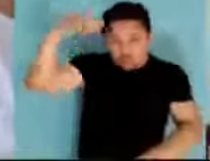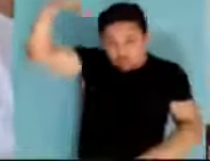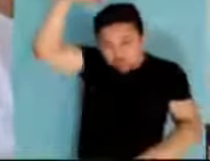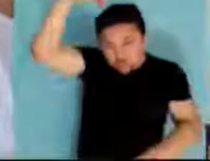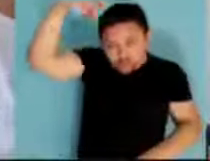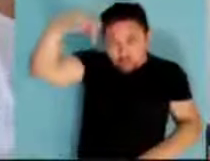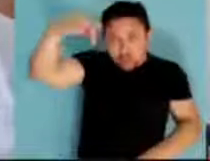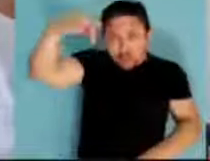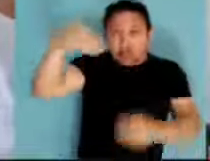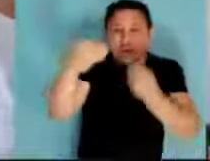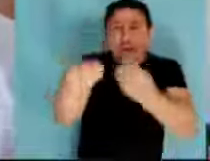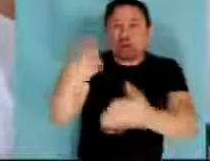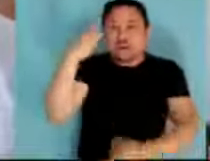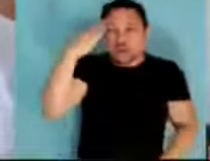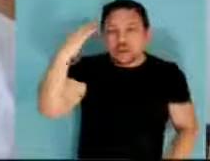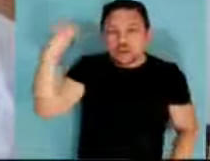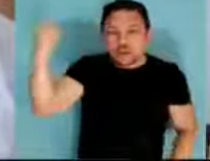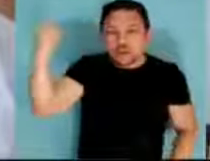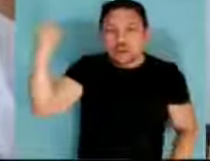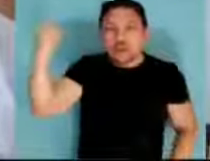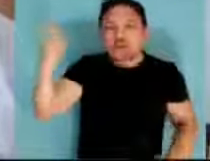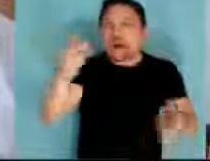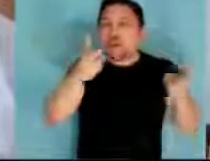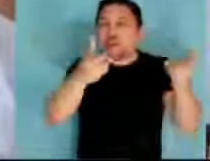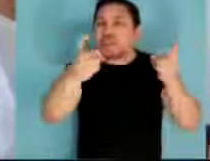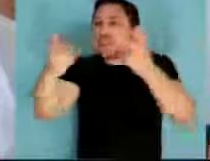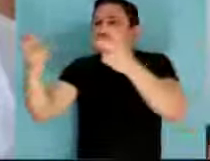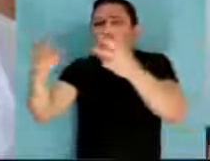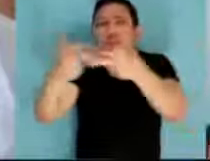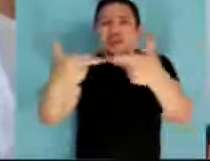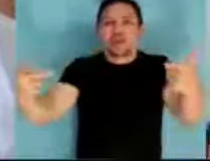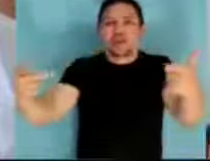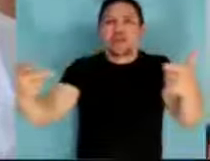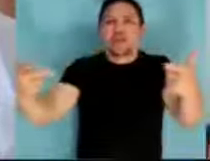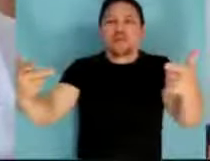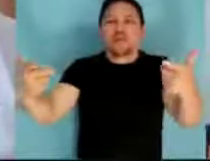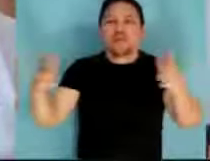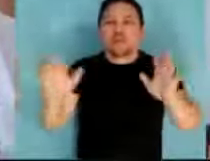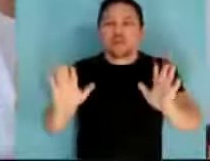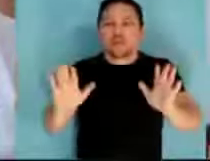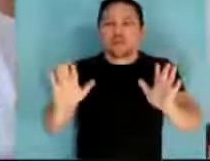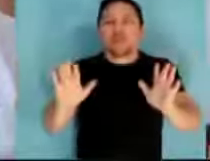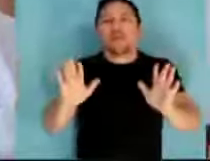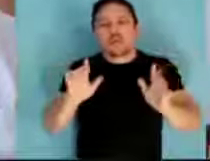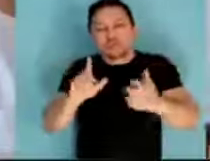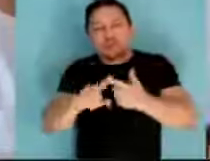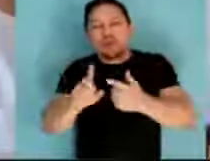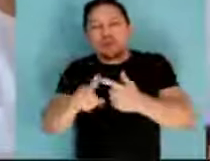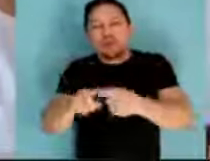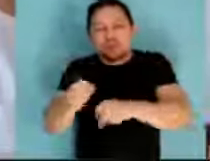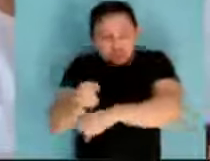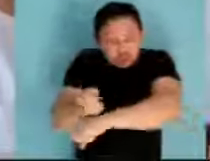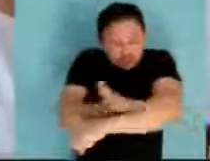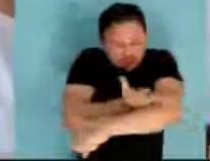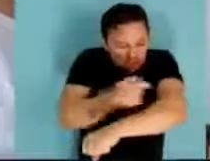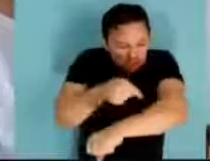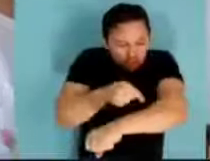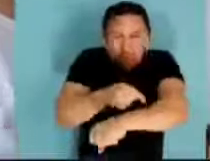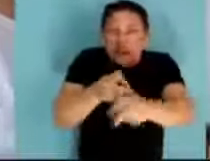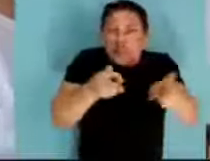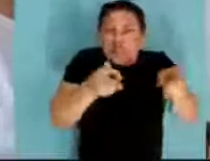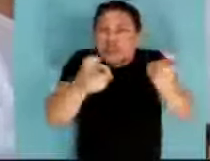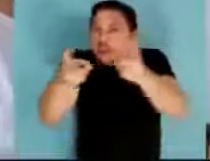dom do seu Espírito, sabedoria de poder entender bem as coisas, sensibilidade de